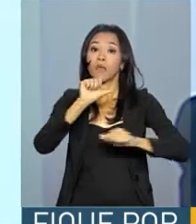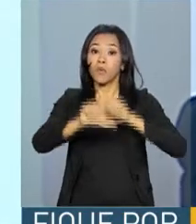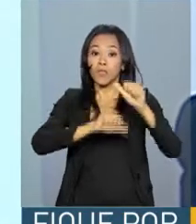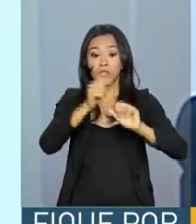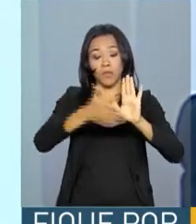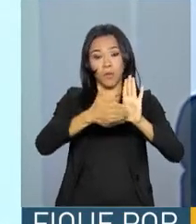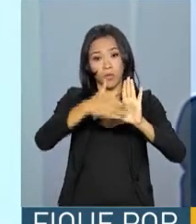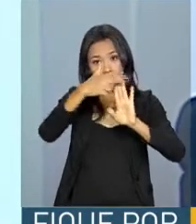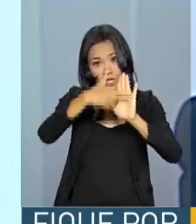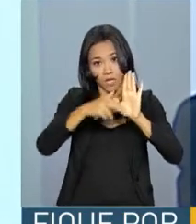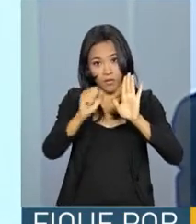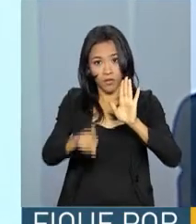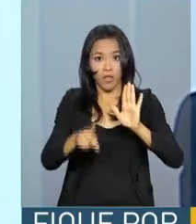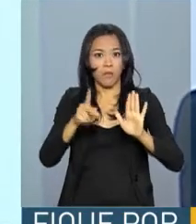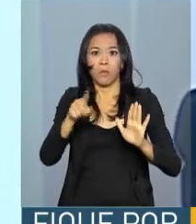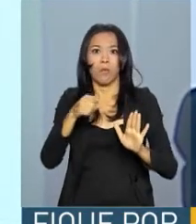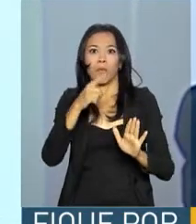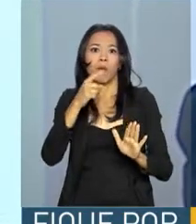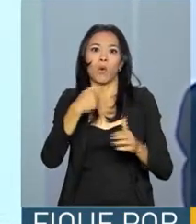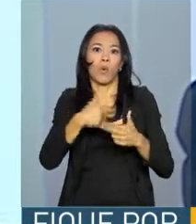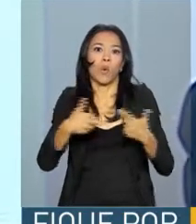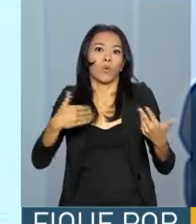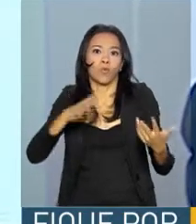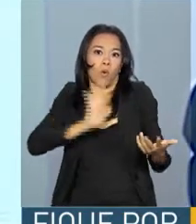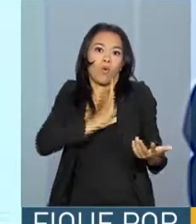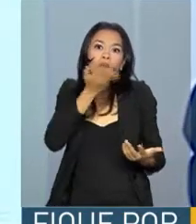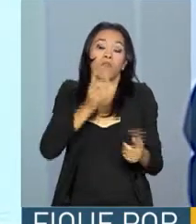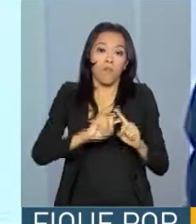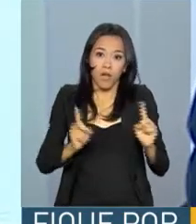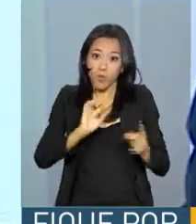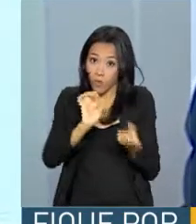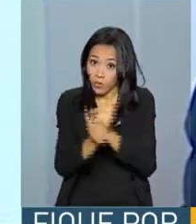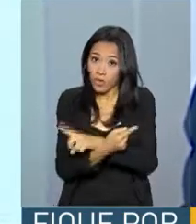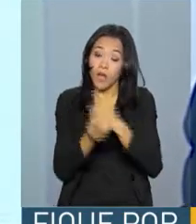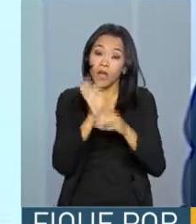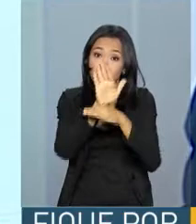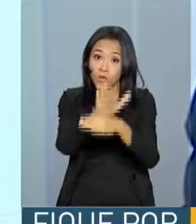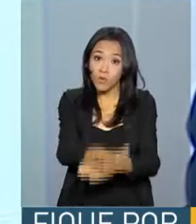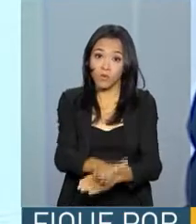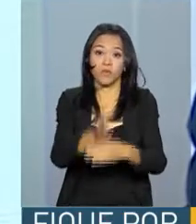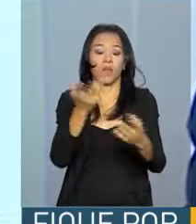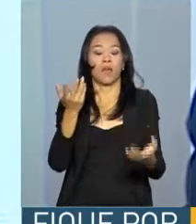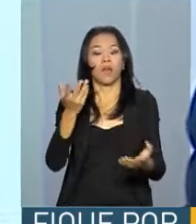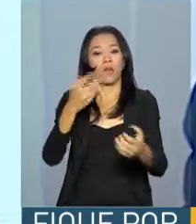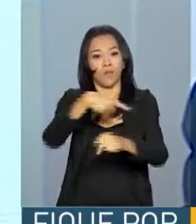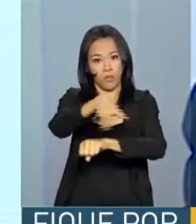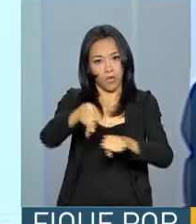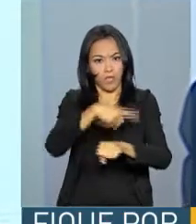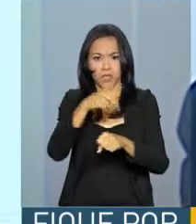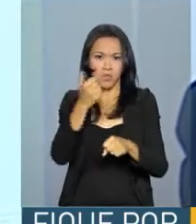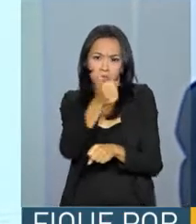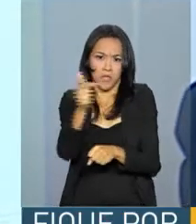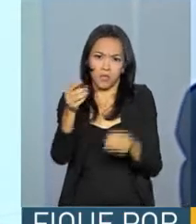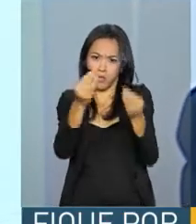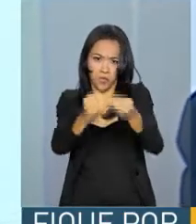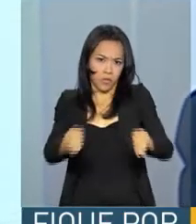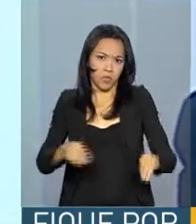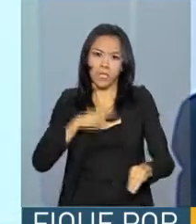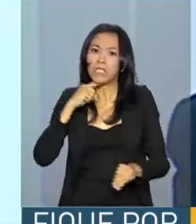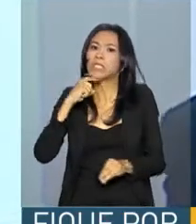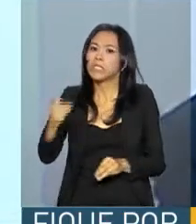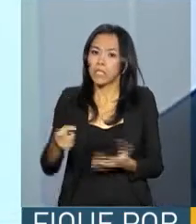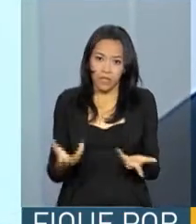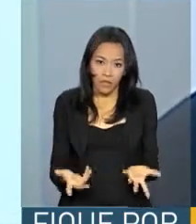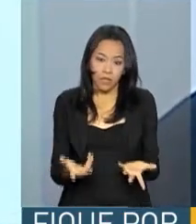um bicho-papão, ao contrário, foi em benefício do país, não causava os maiores prejuízos a ninguém, não é? E daí até a